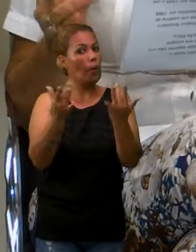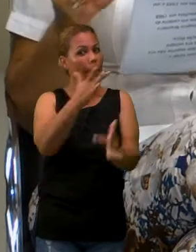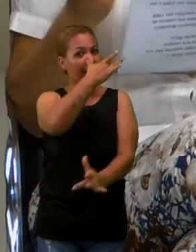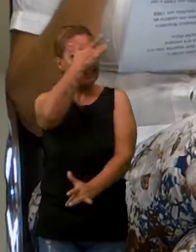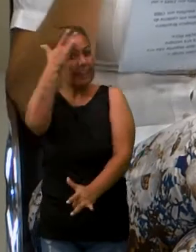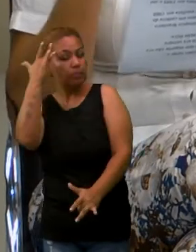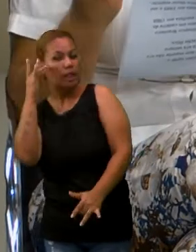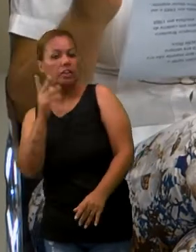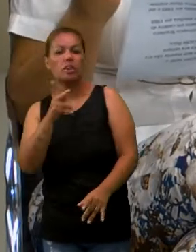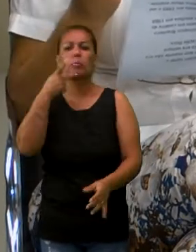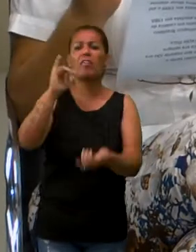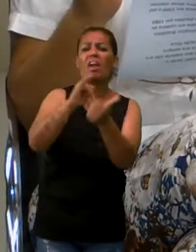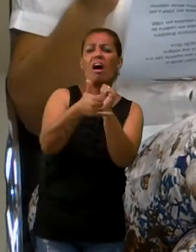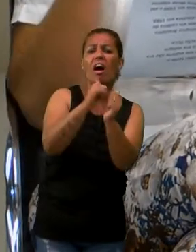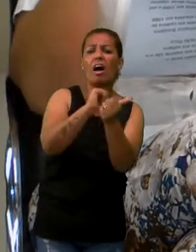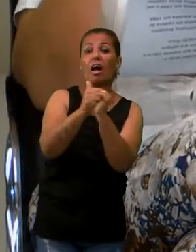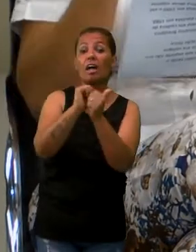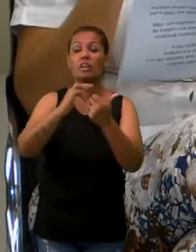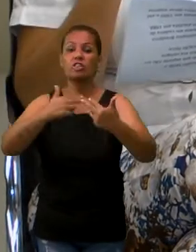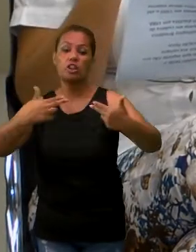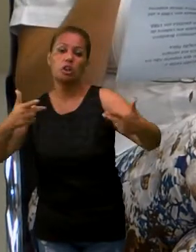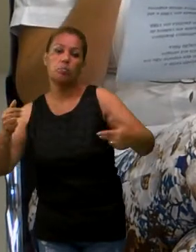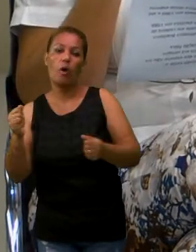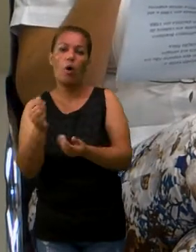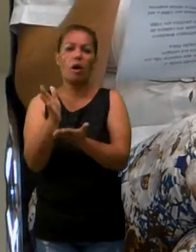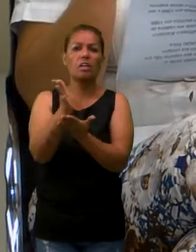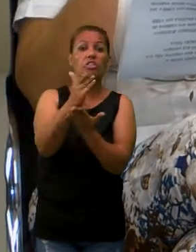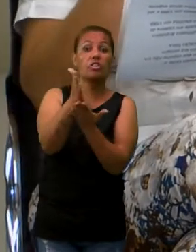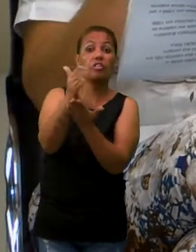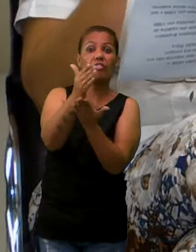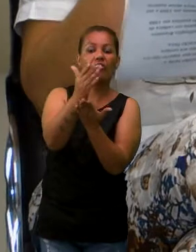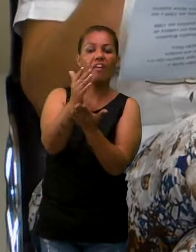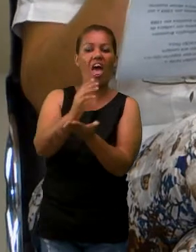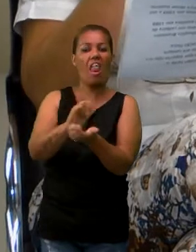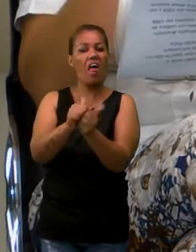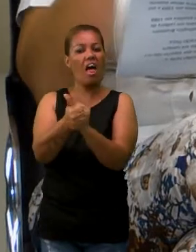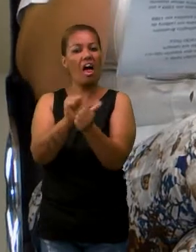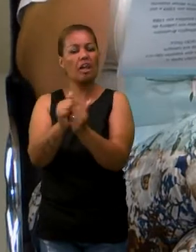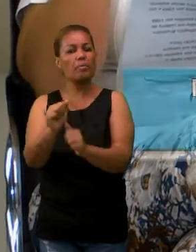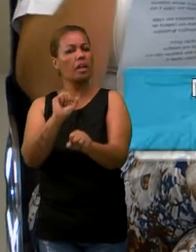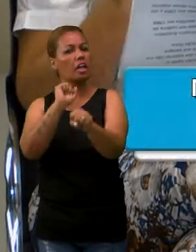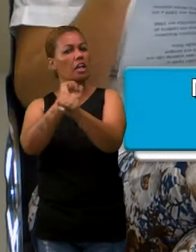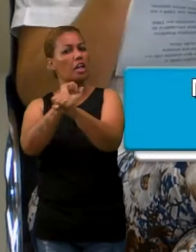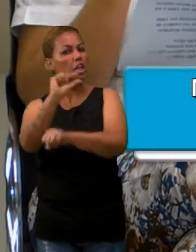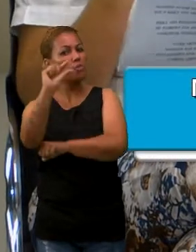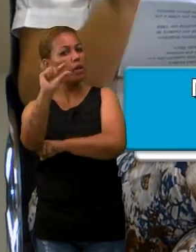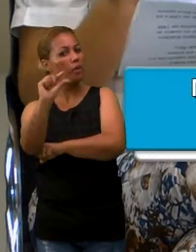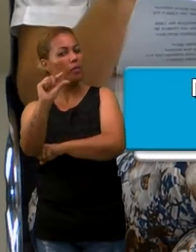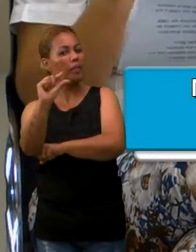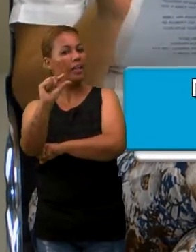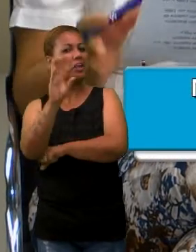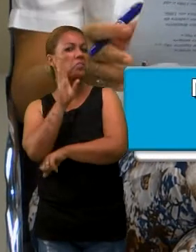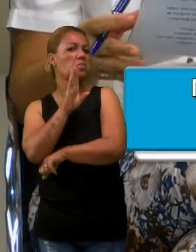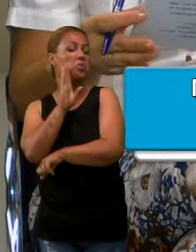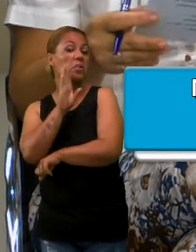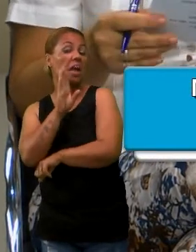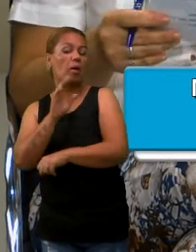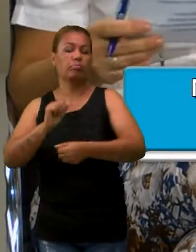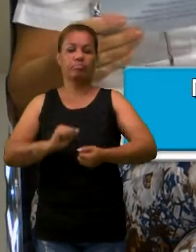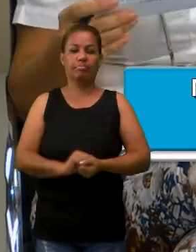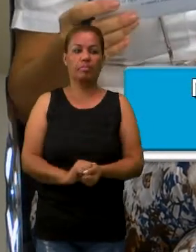falar de esporte vela adaptada olha não percam que vai ser muito legal bom